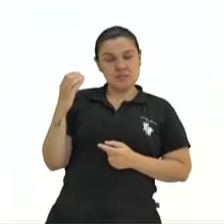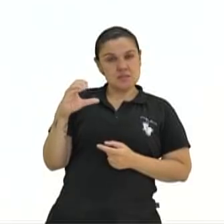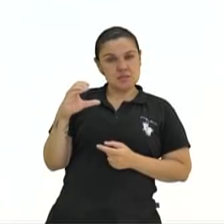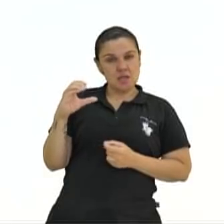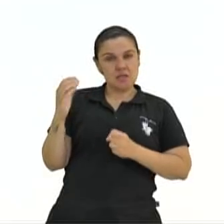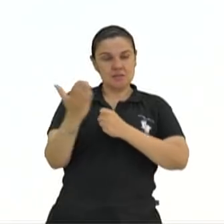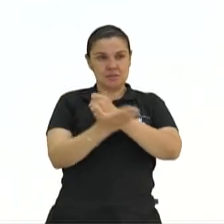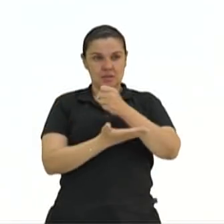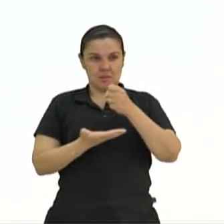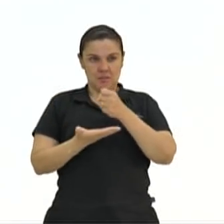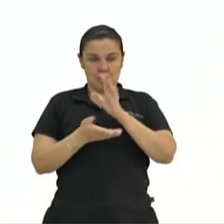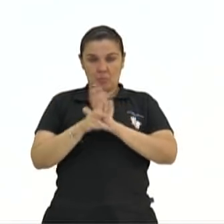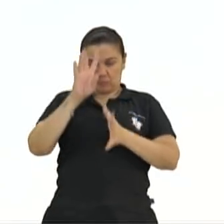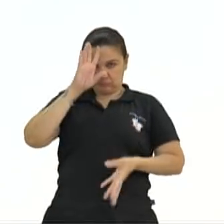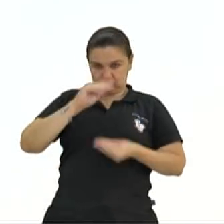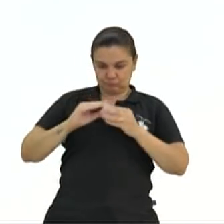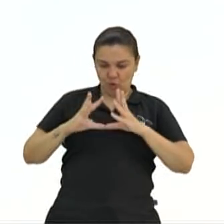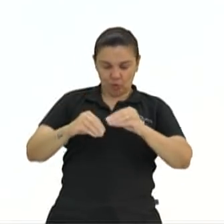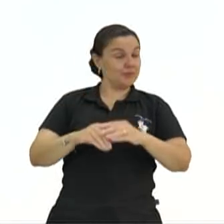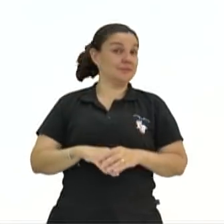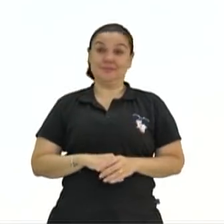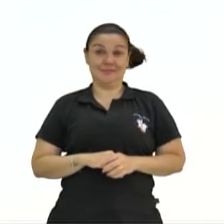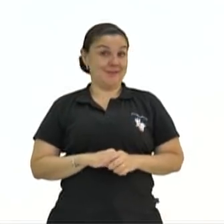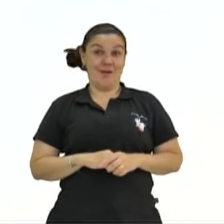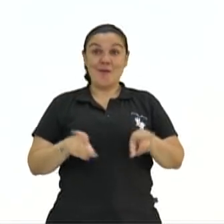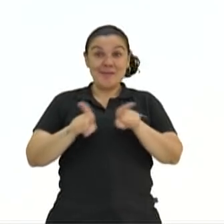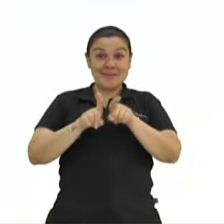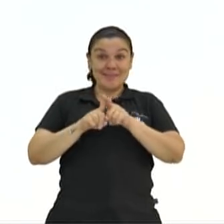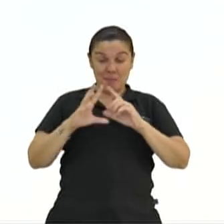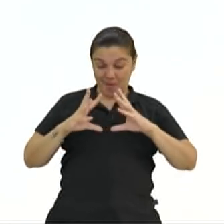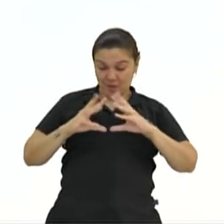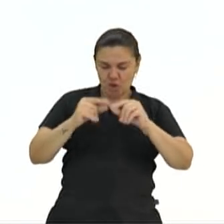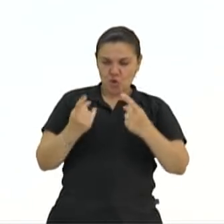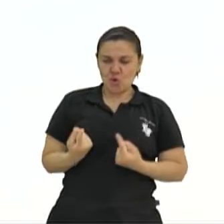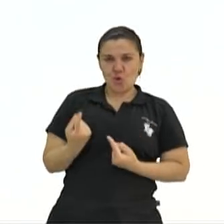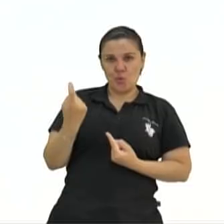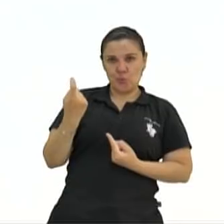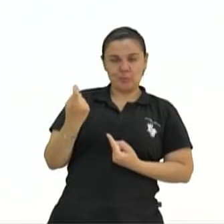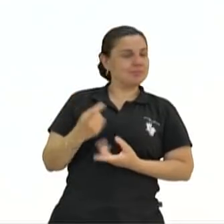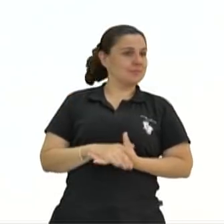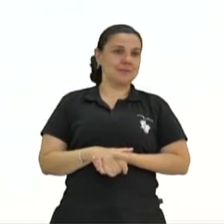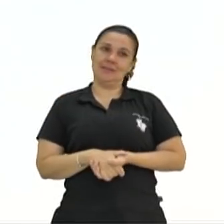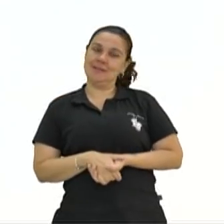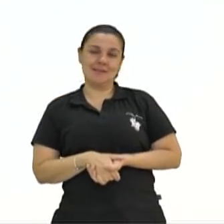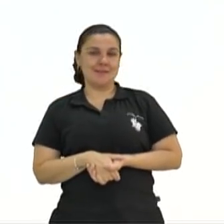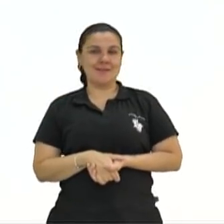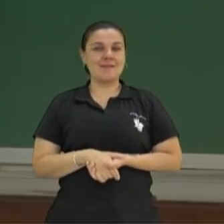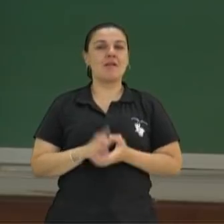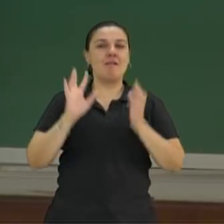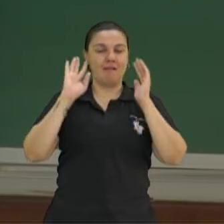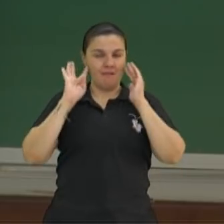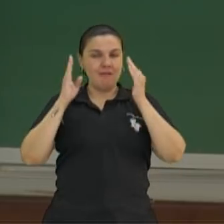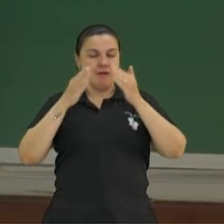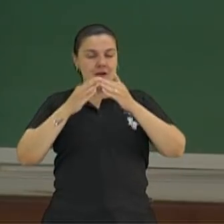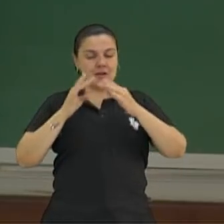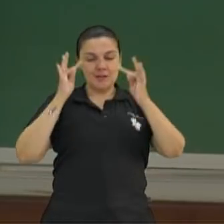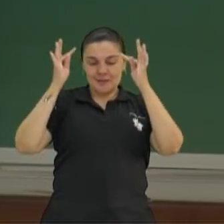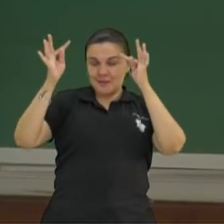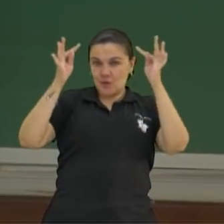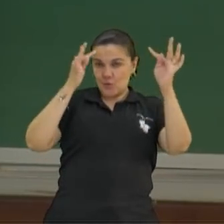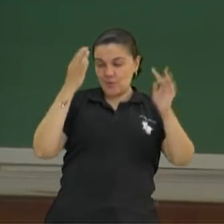se fundamenta no senso comum e ela também não se fundamenta exclusivamente, tá? Ela se fundamenta nas